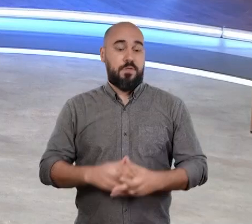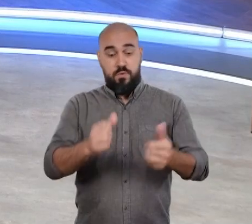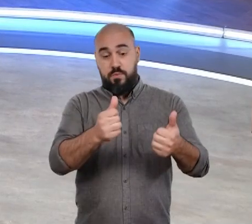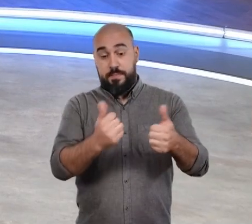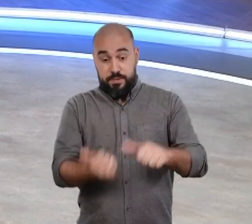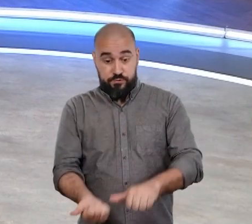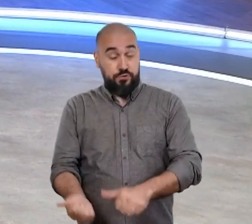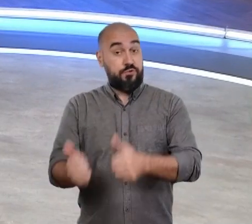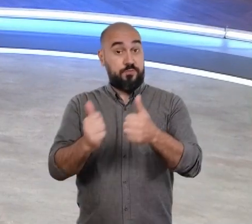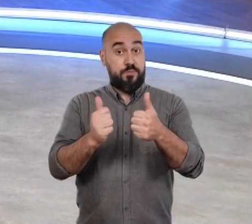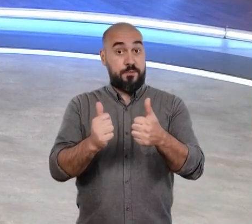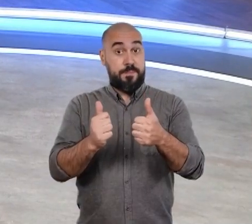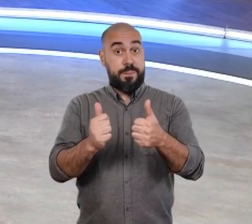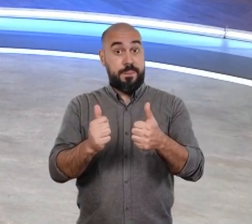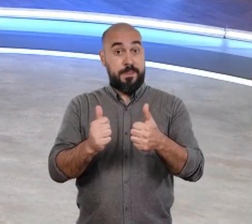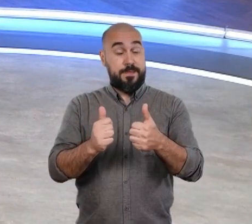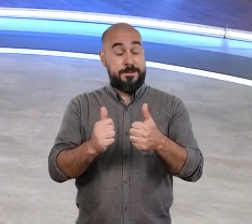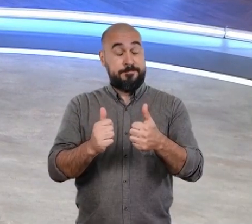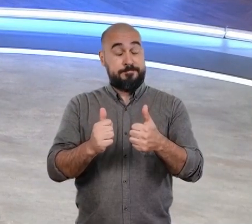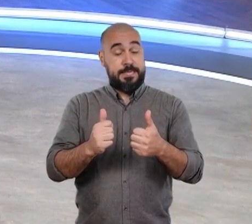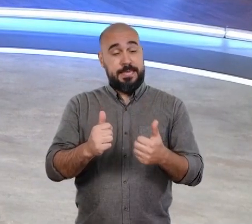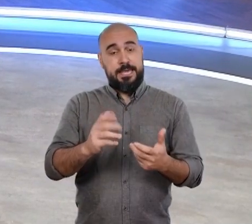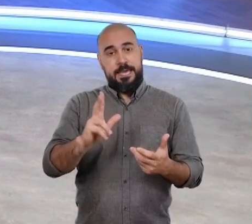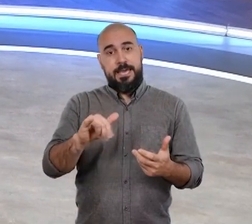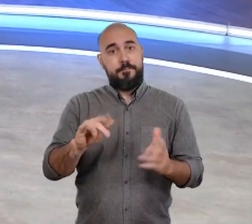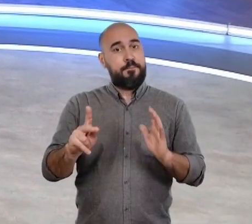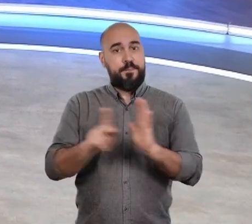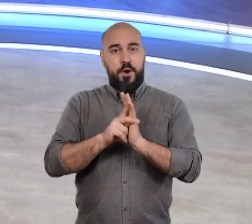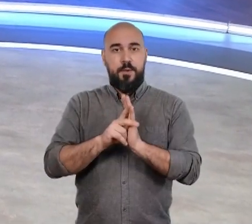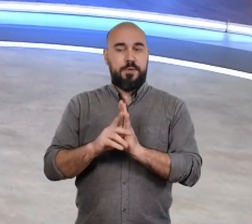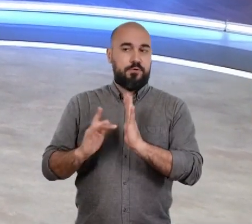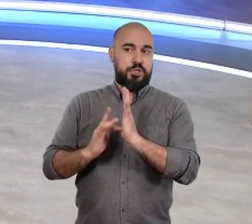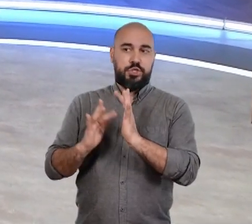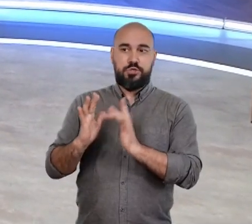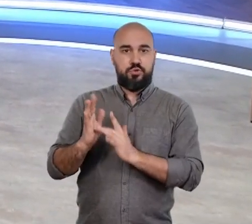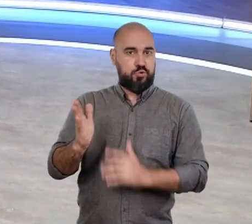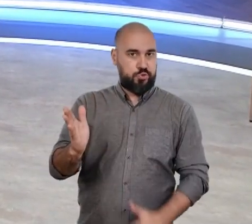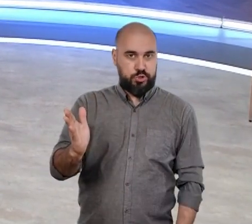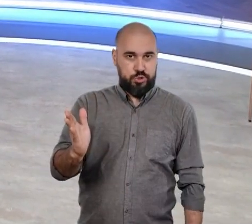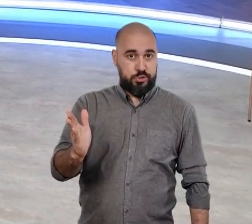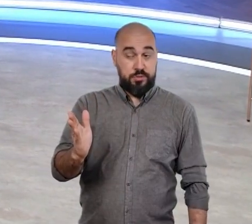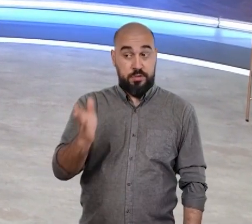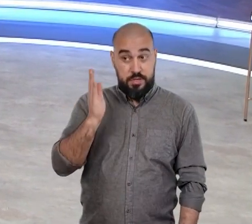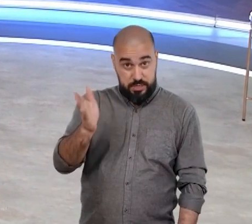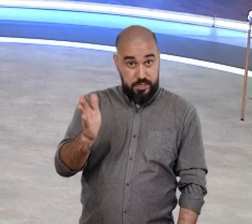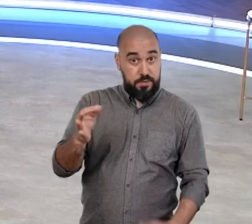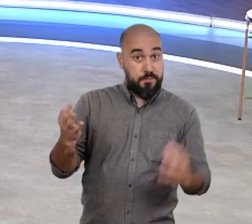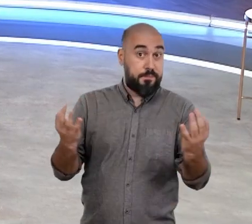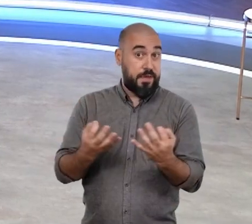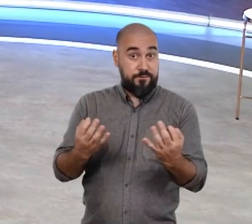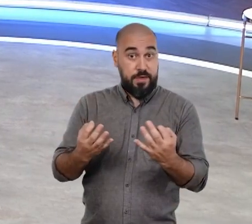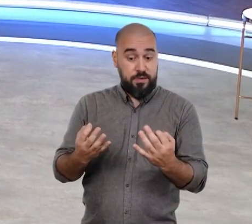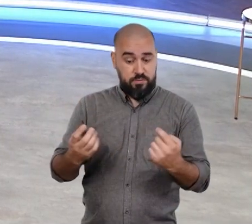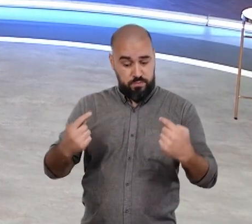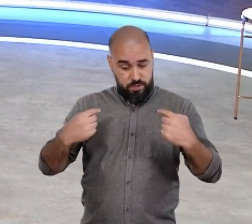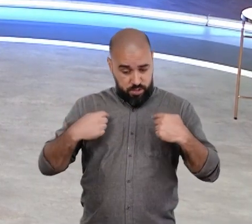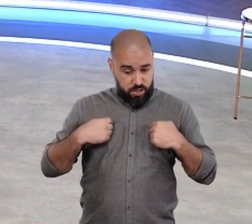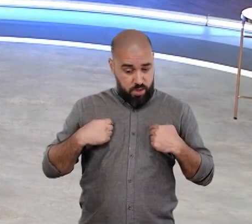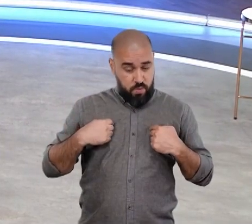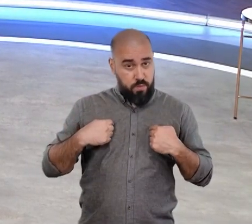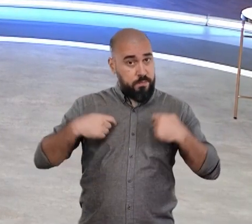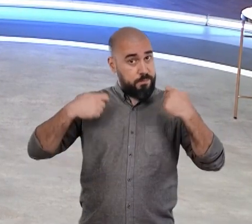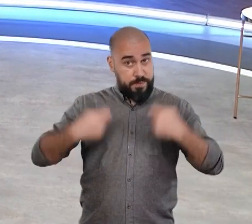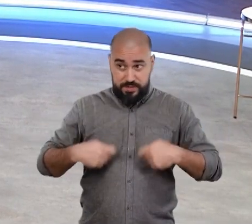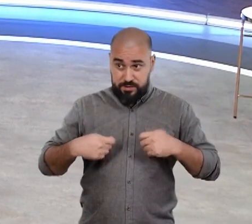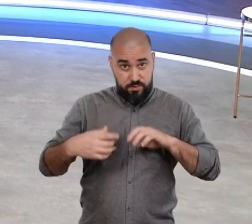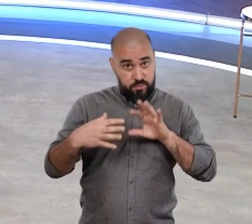batismo se fez parte de Cristo, que era perfeito, quanto mais não deveria fazer parte da